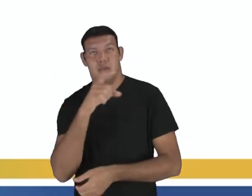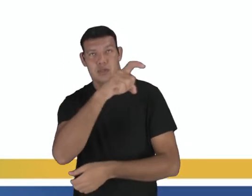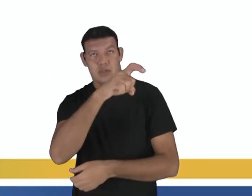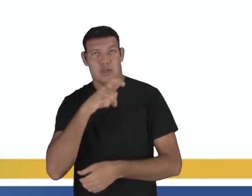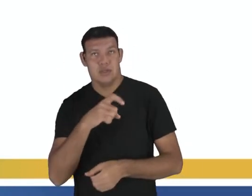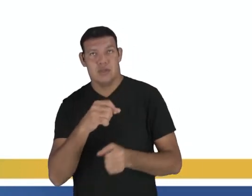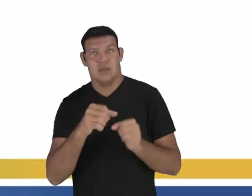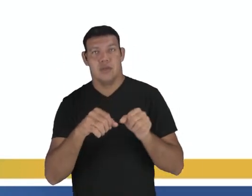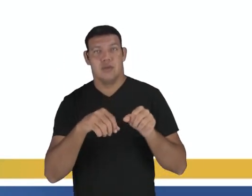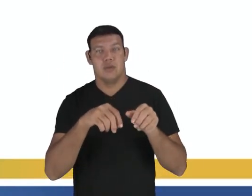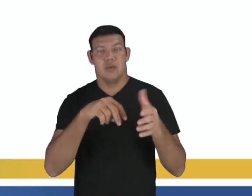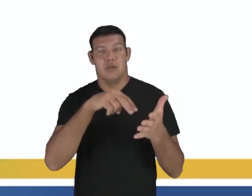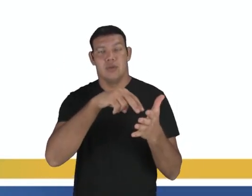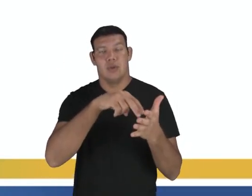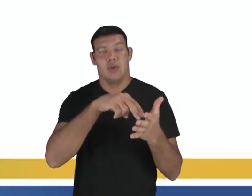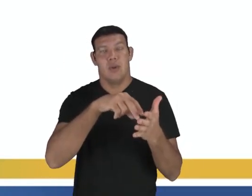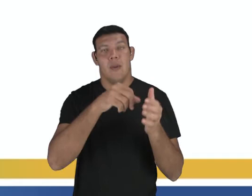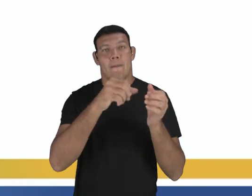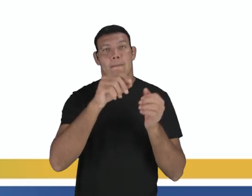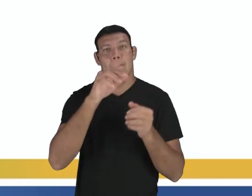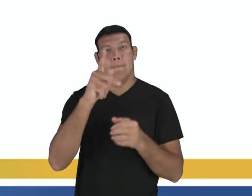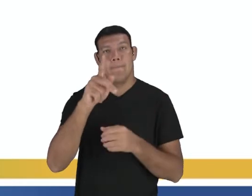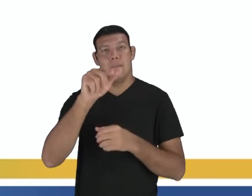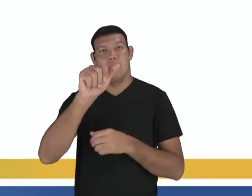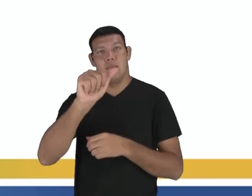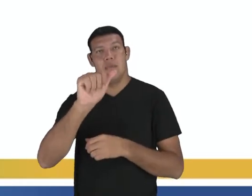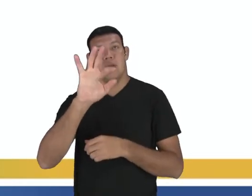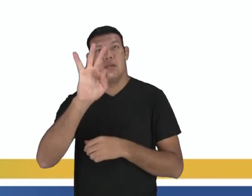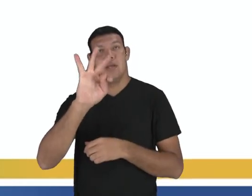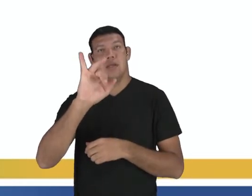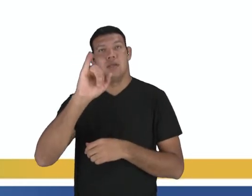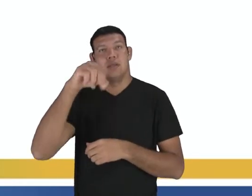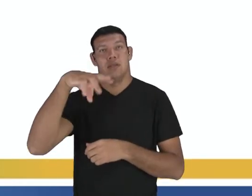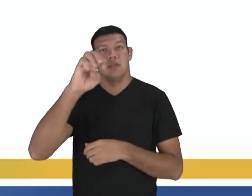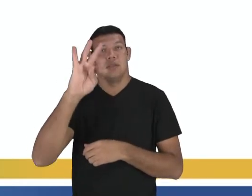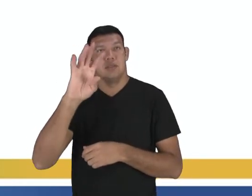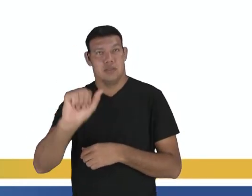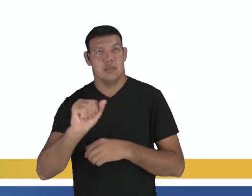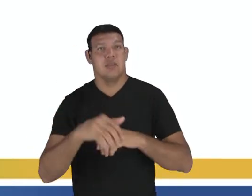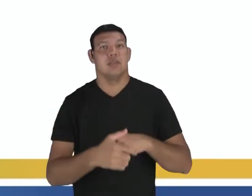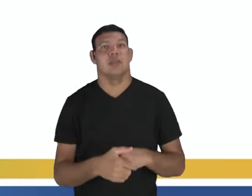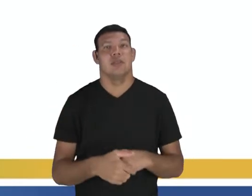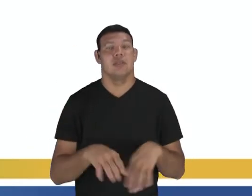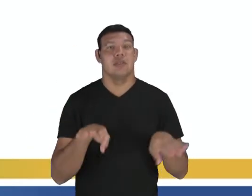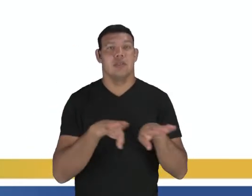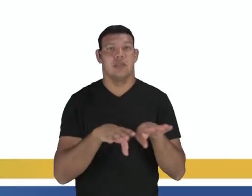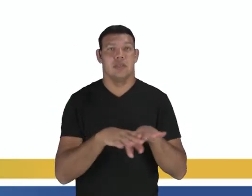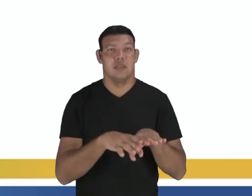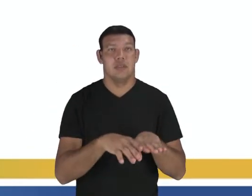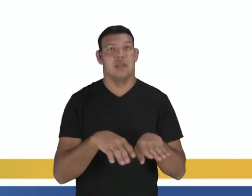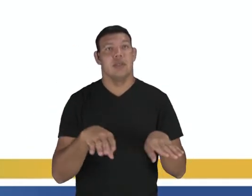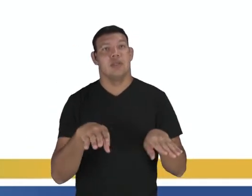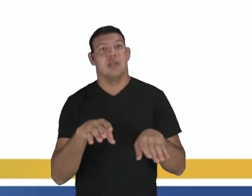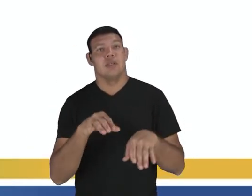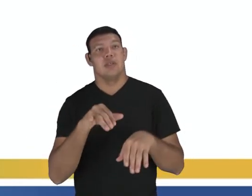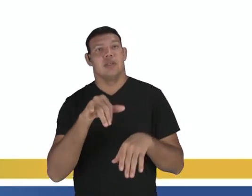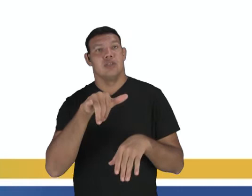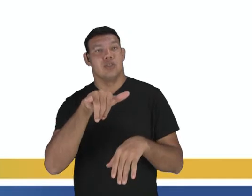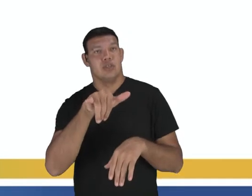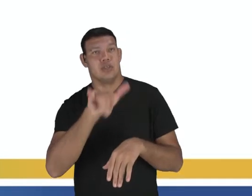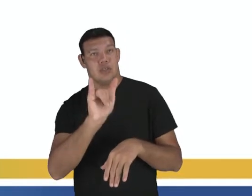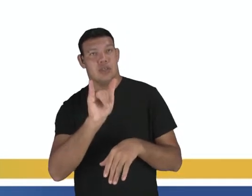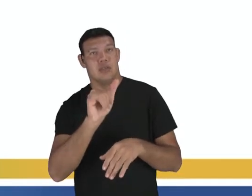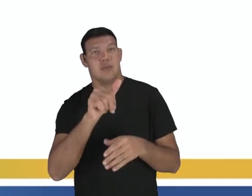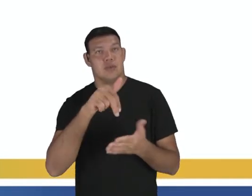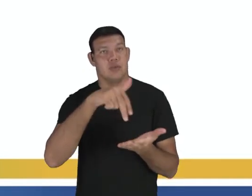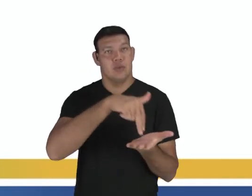expressão algébrica que representa o total de rodas é 2x mais 4y. Por que, professora? Bom,